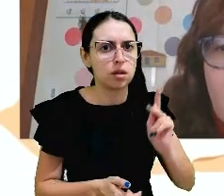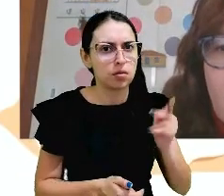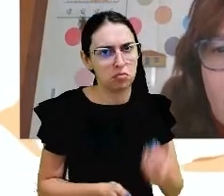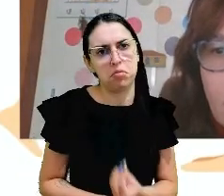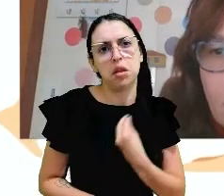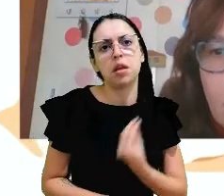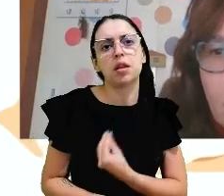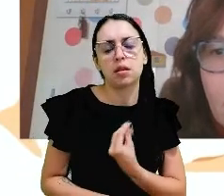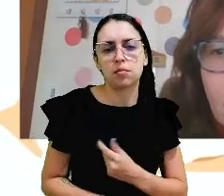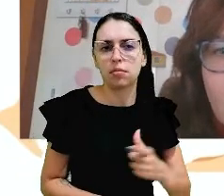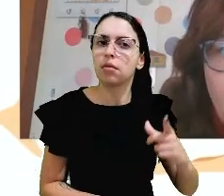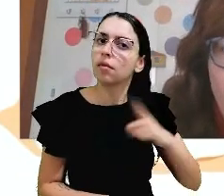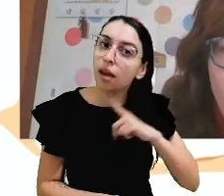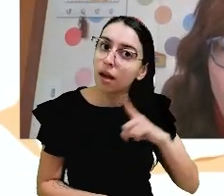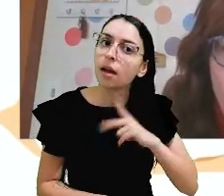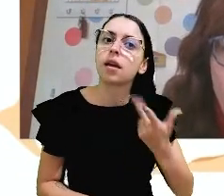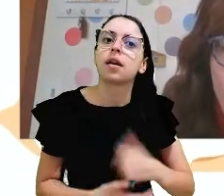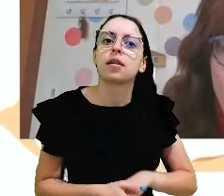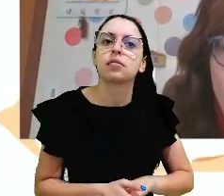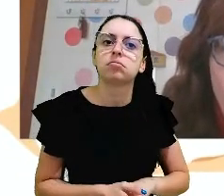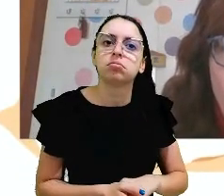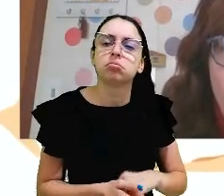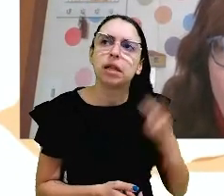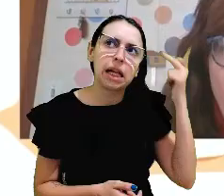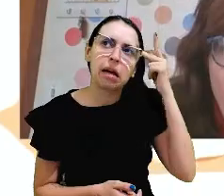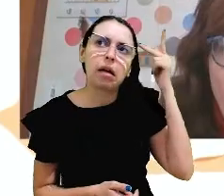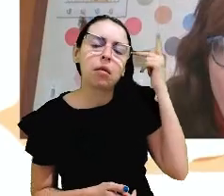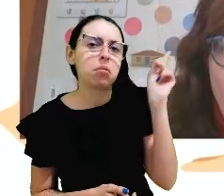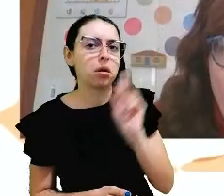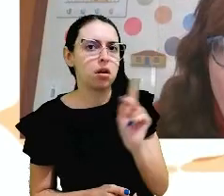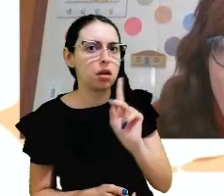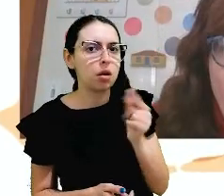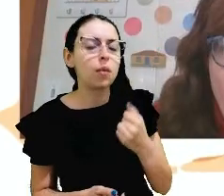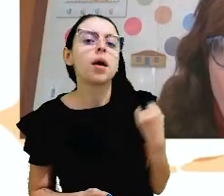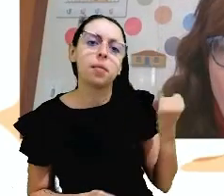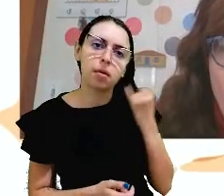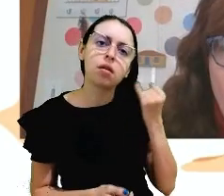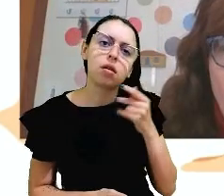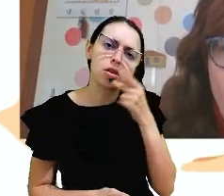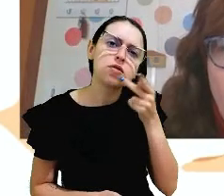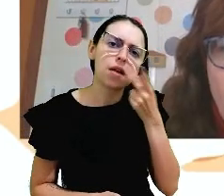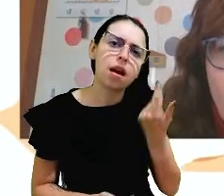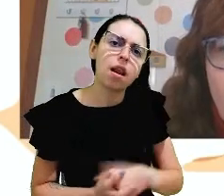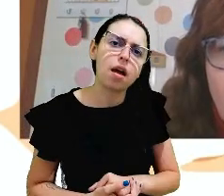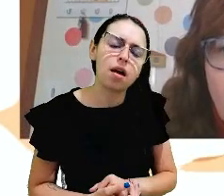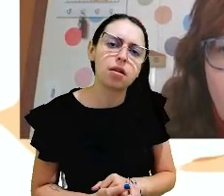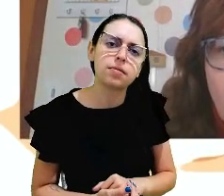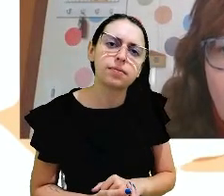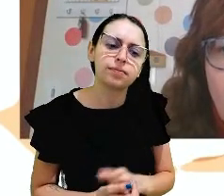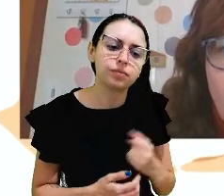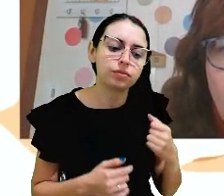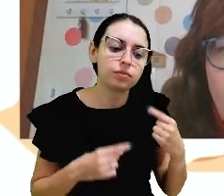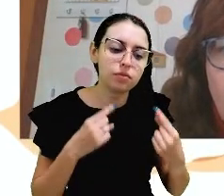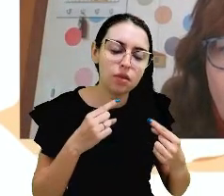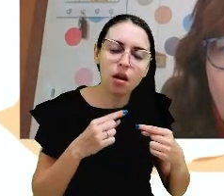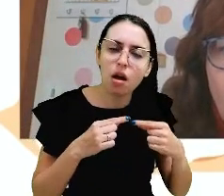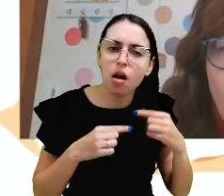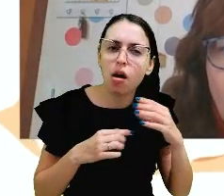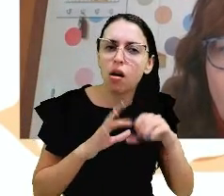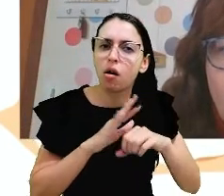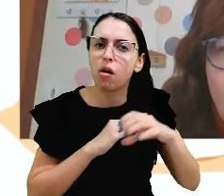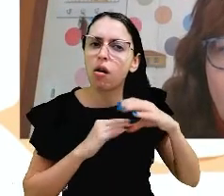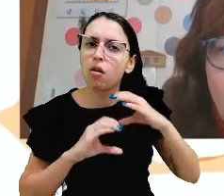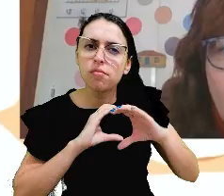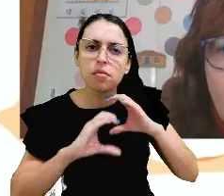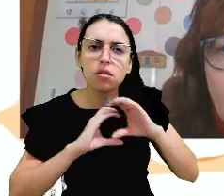Elas existem ainda, elas não são uma memória. Eu acho que isso é importante para falar justamente quando eu estou dialogando com pessoas que eu